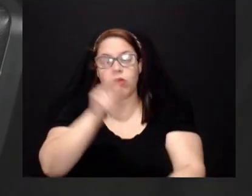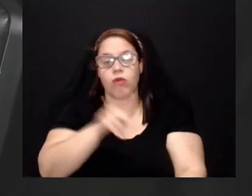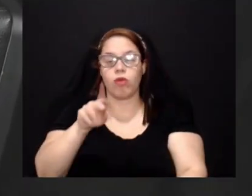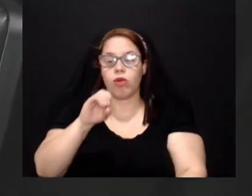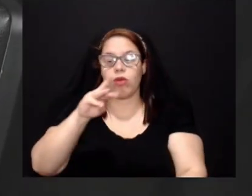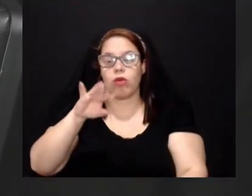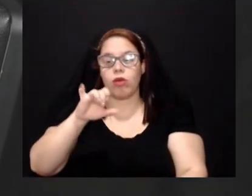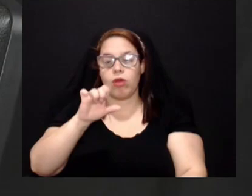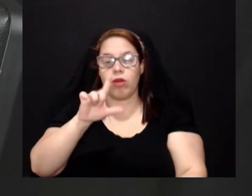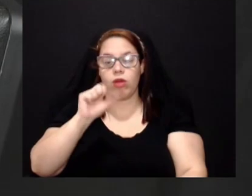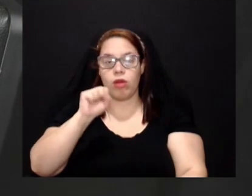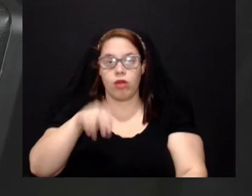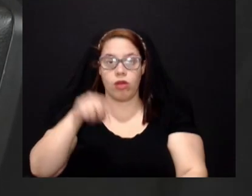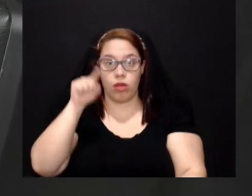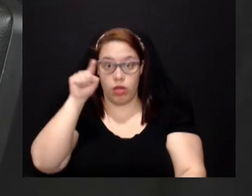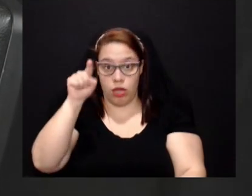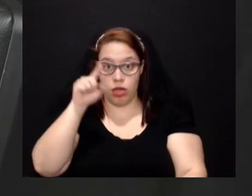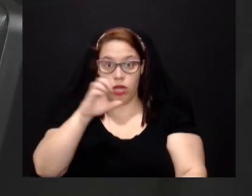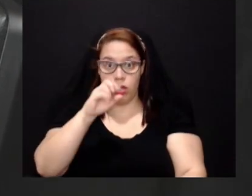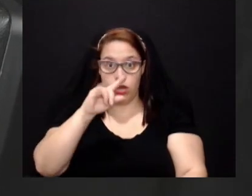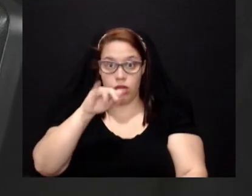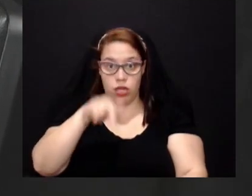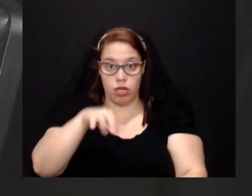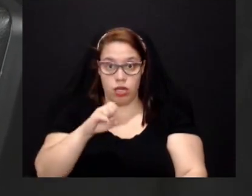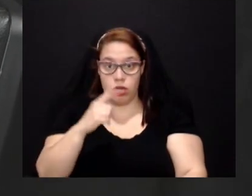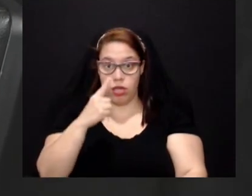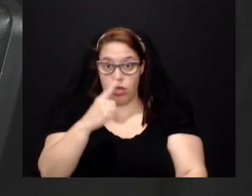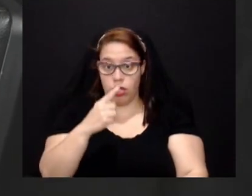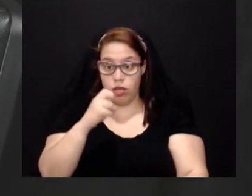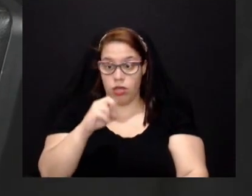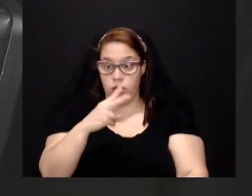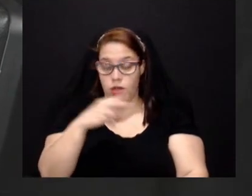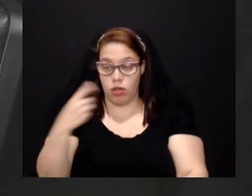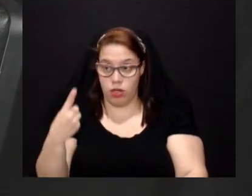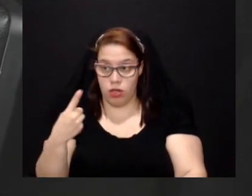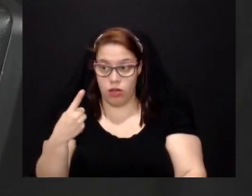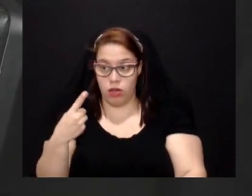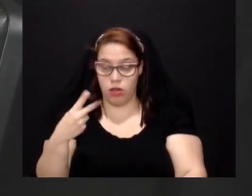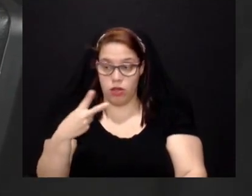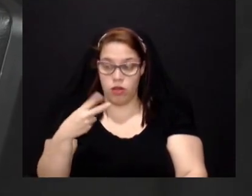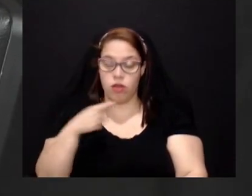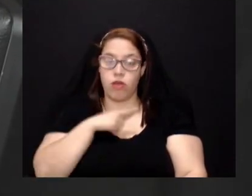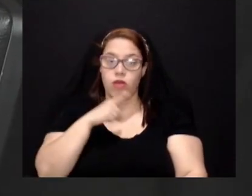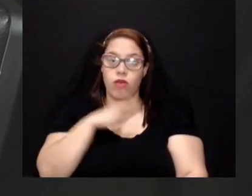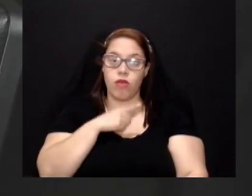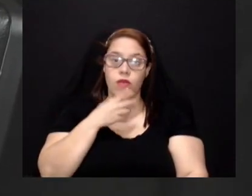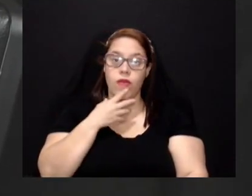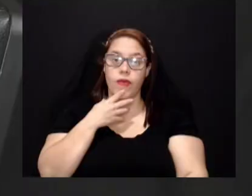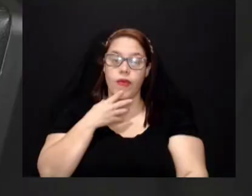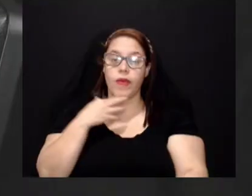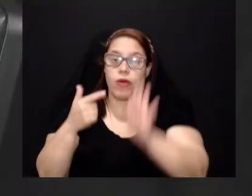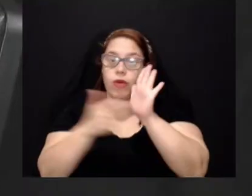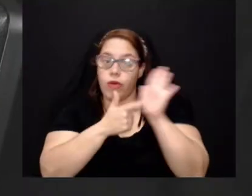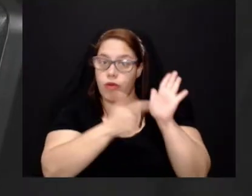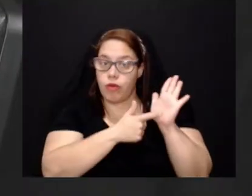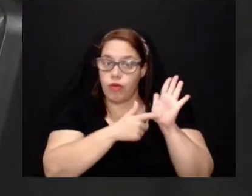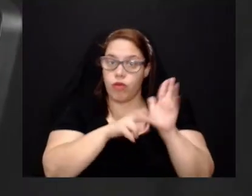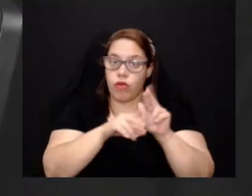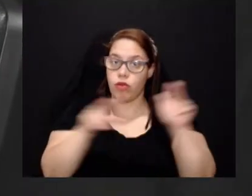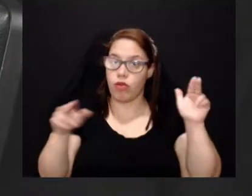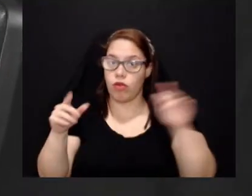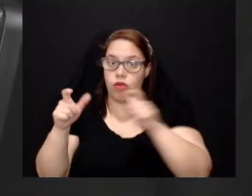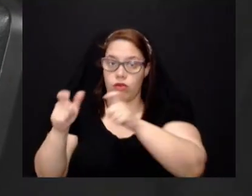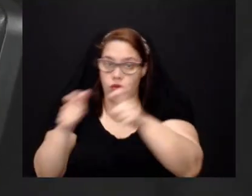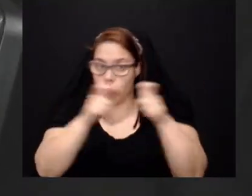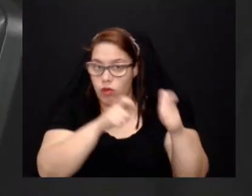no CAIC, isso 2012, hoje lá no CAIC vai ter a apresentação de várias turmas, né, da